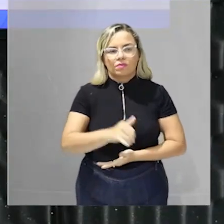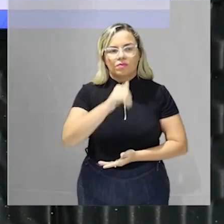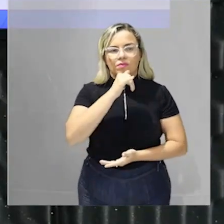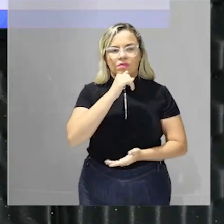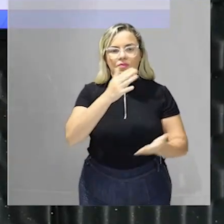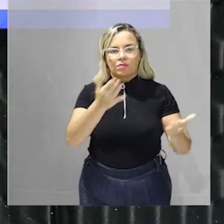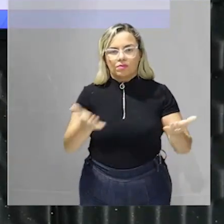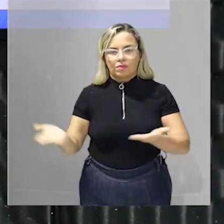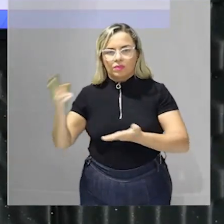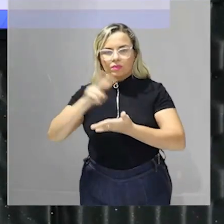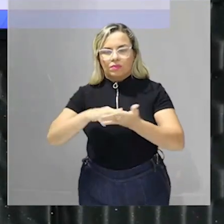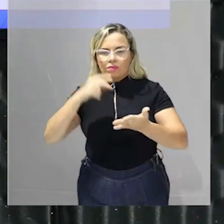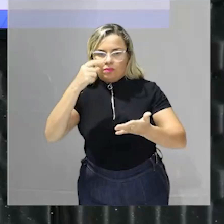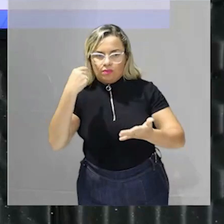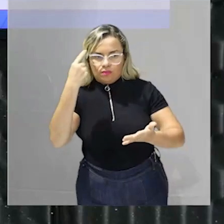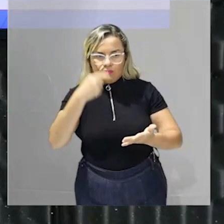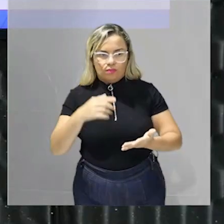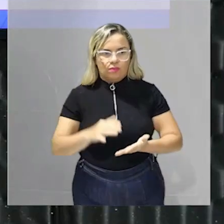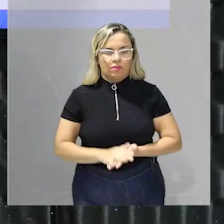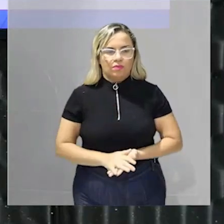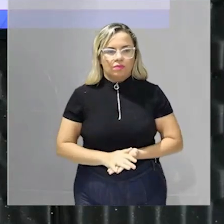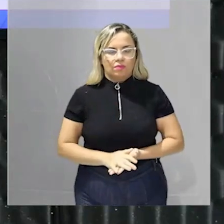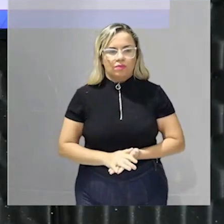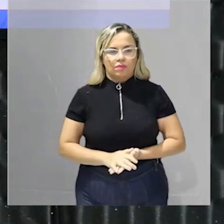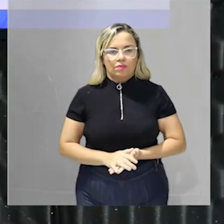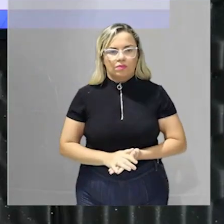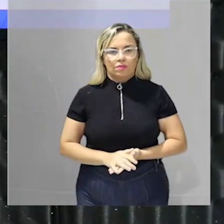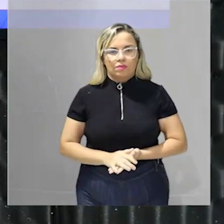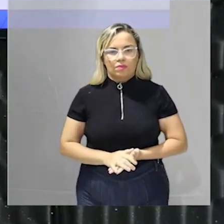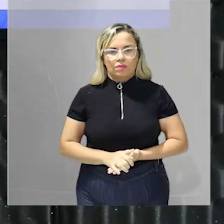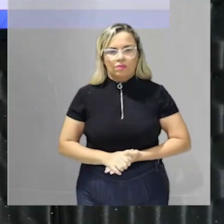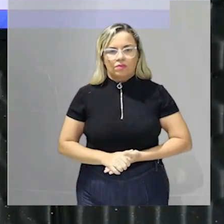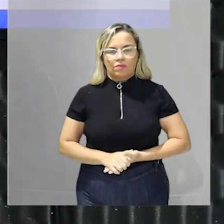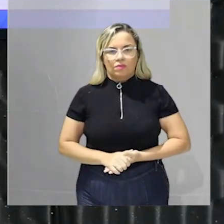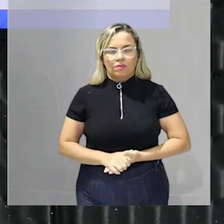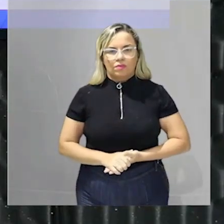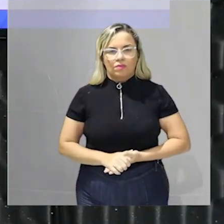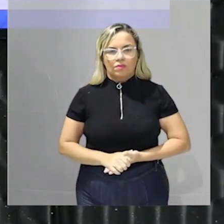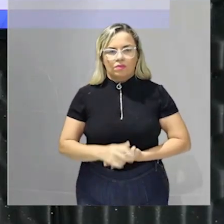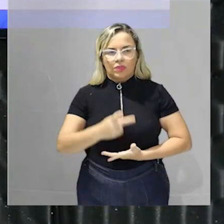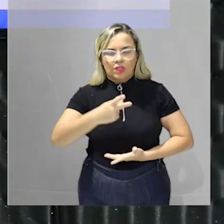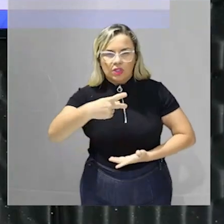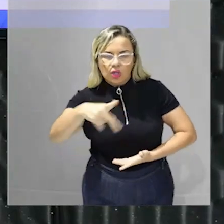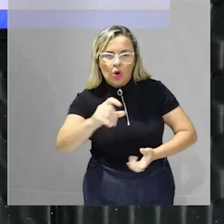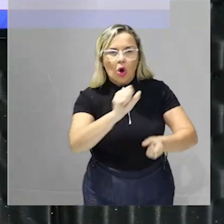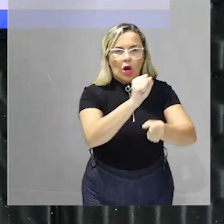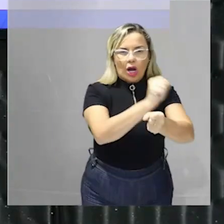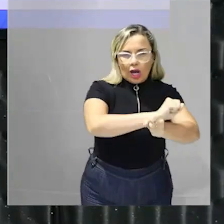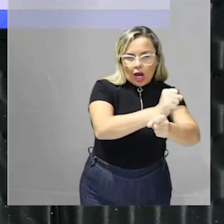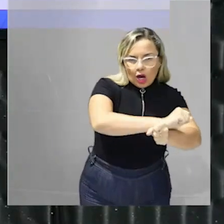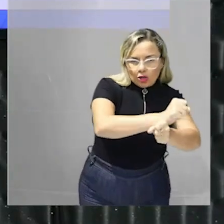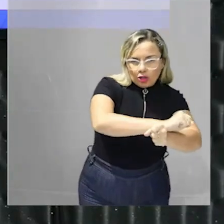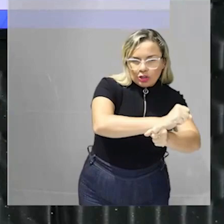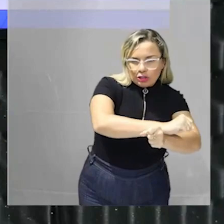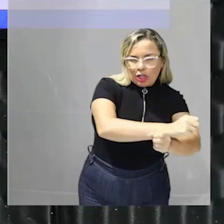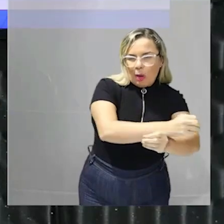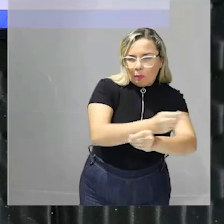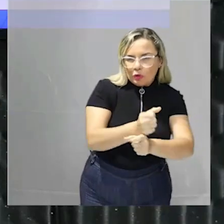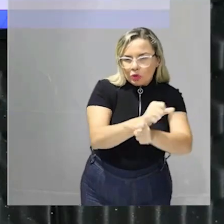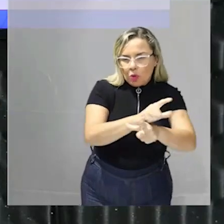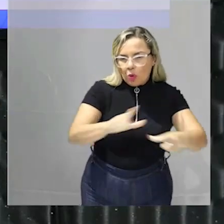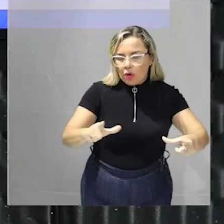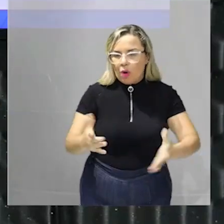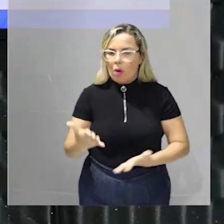Tu coche está muito limpo, el mío está muito sucio. Teu carro está muito limpo, o meu está sujo.